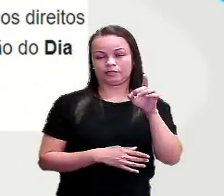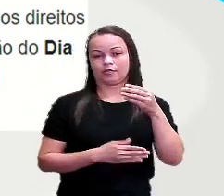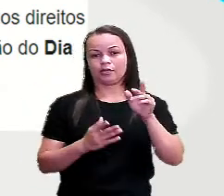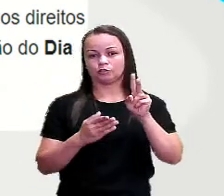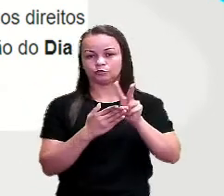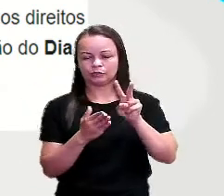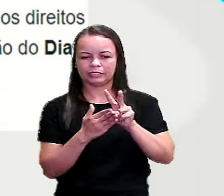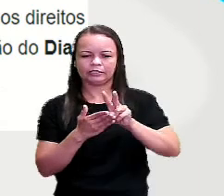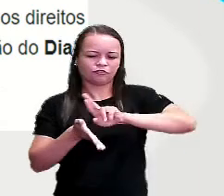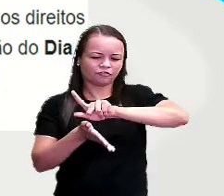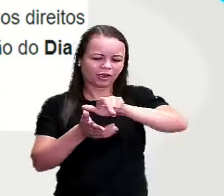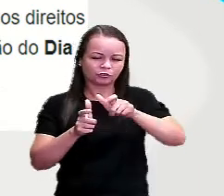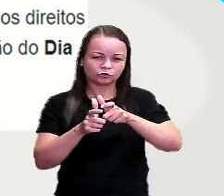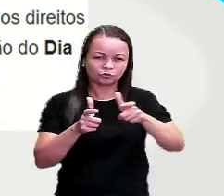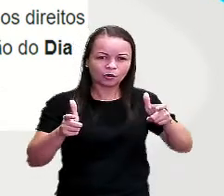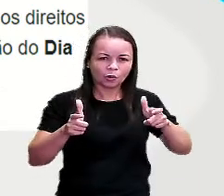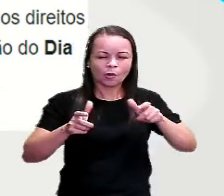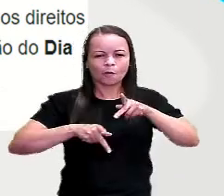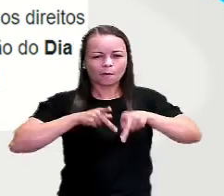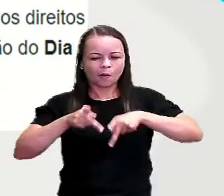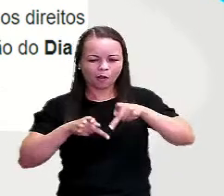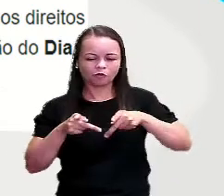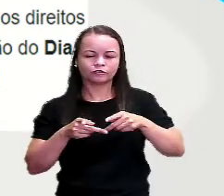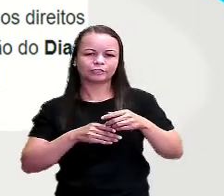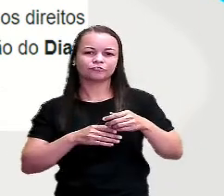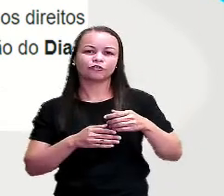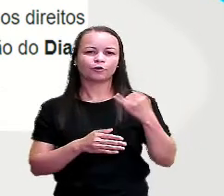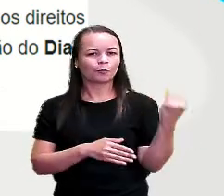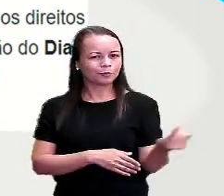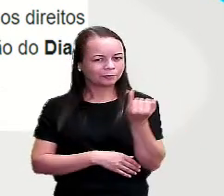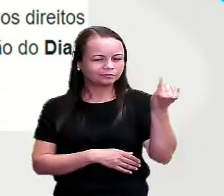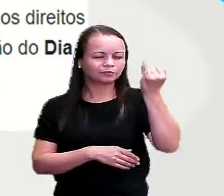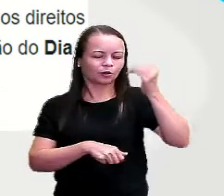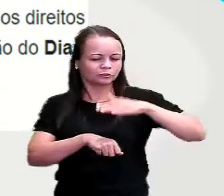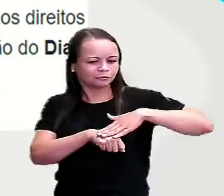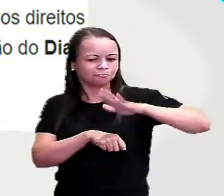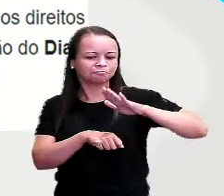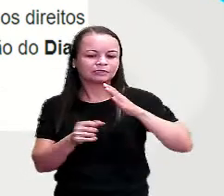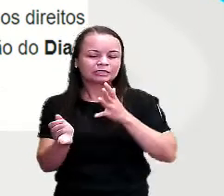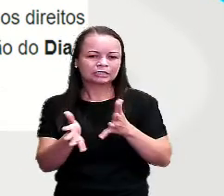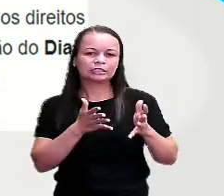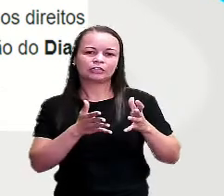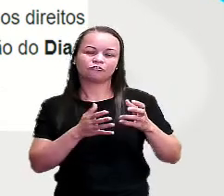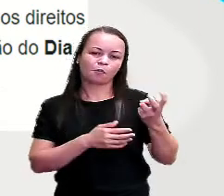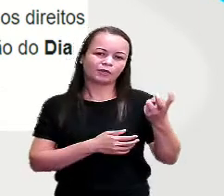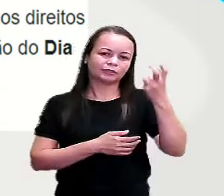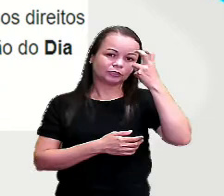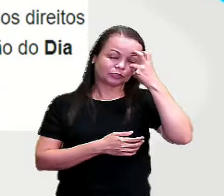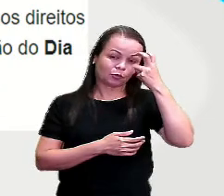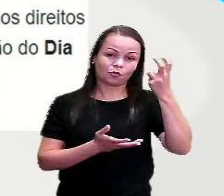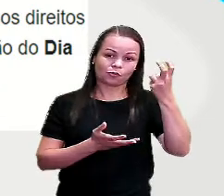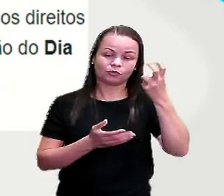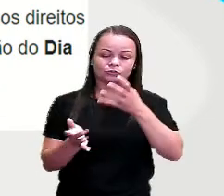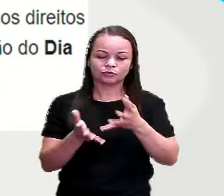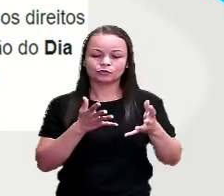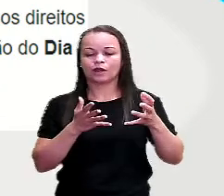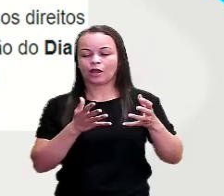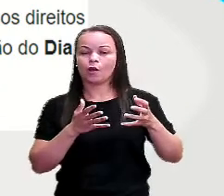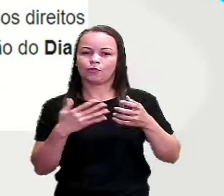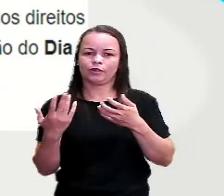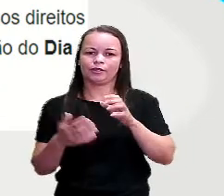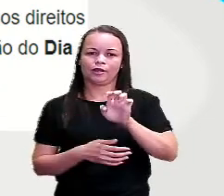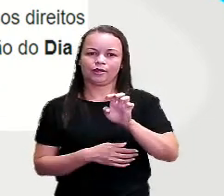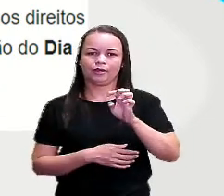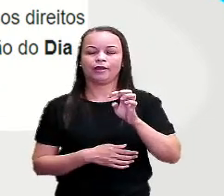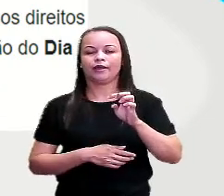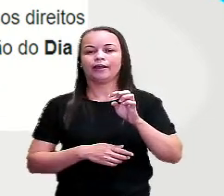ampla diversidade de povos que tiveram um papel fundamental na formação cultural e ética e étnica da população